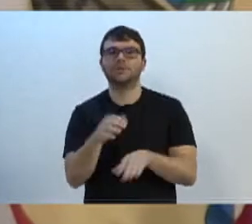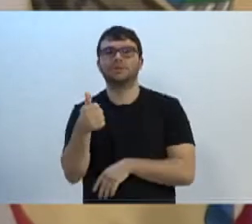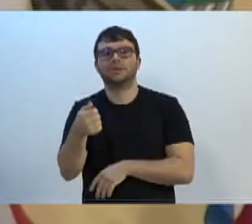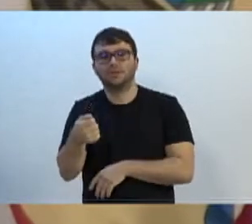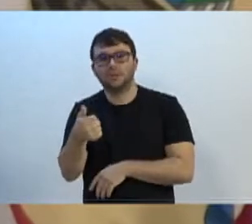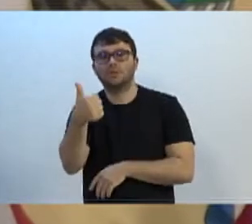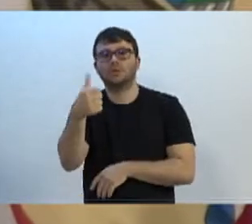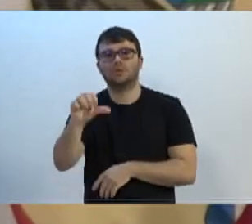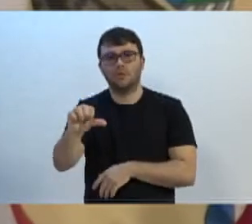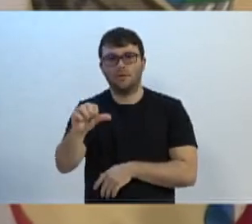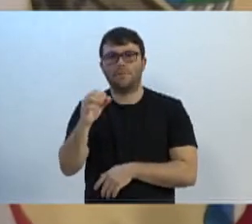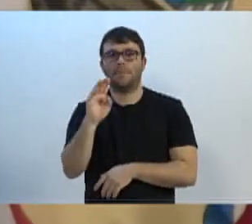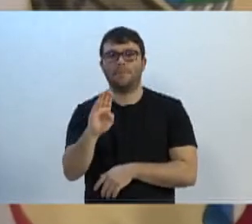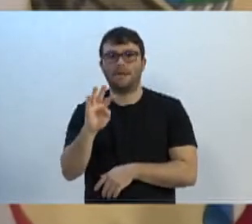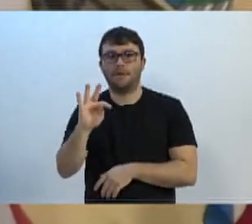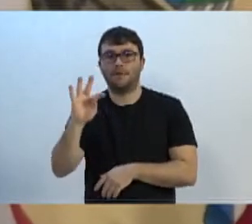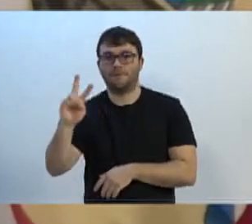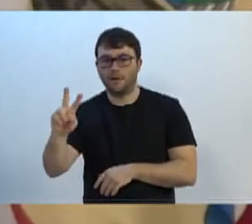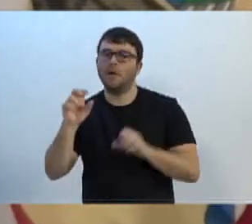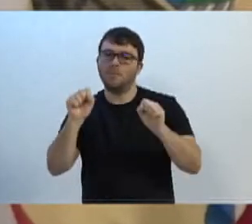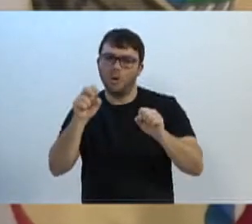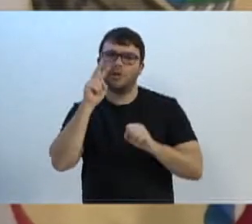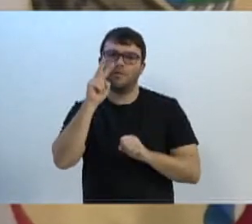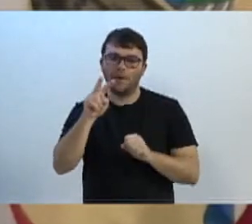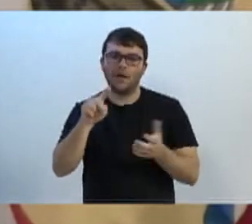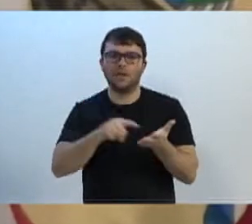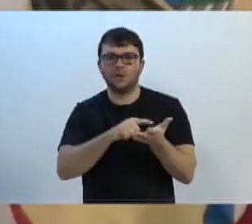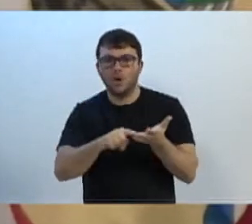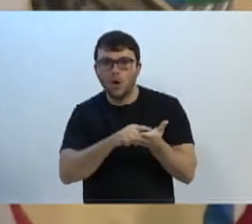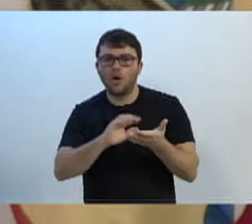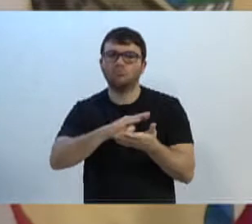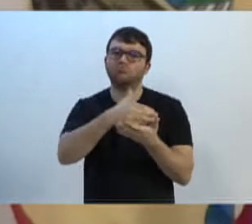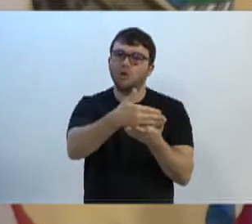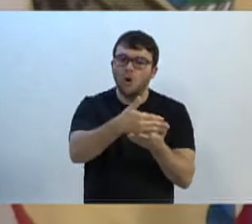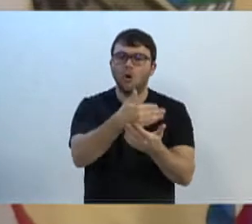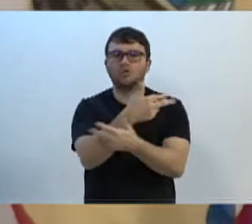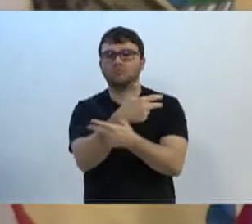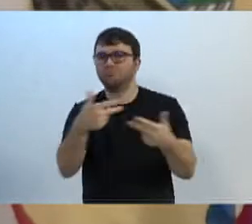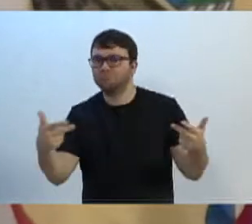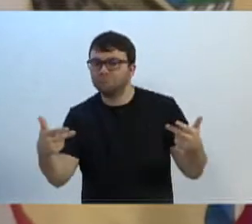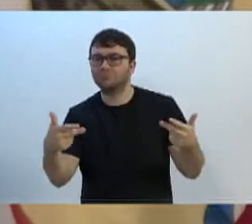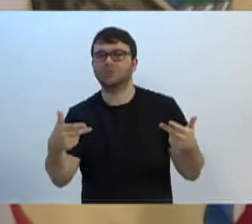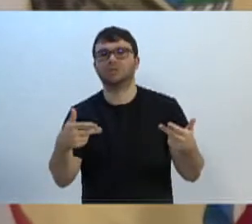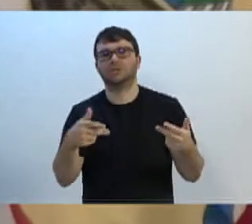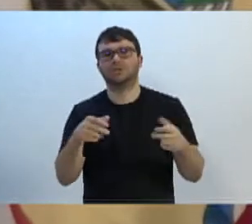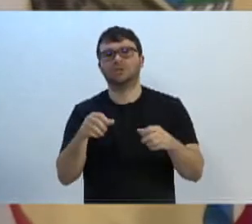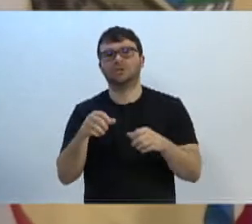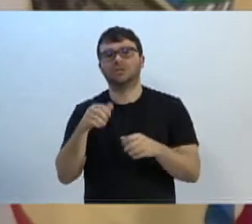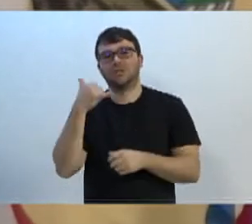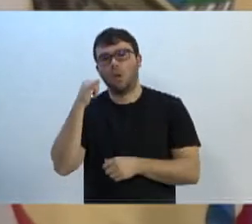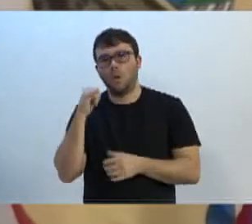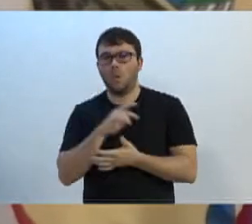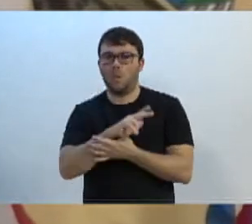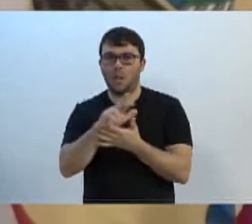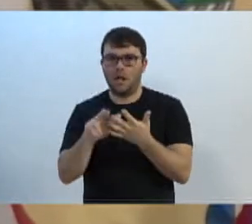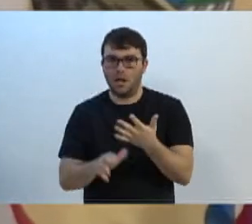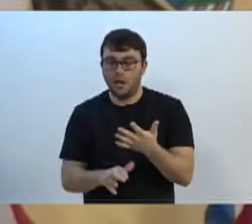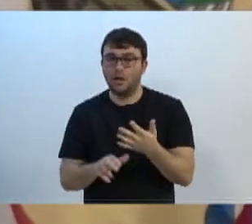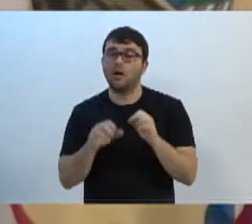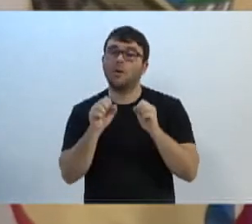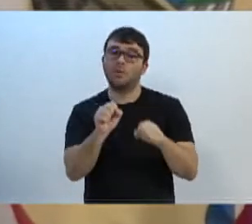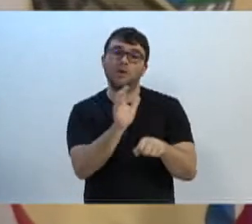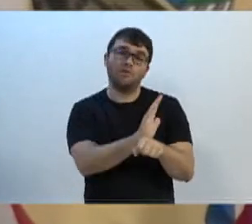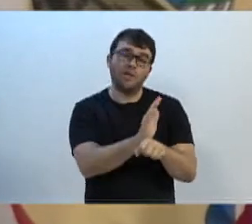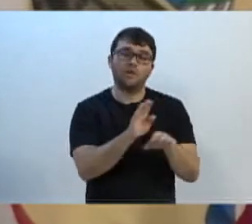e pode ser assistido em desktops notebooks e dispositivos móveis com sistemas Android IOS tanto vídeo